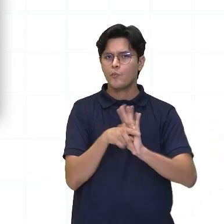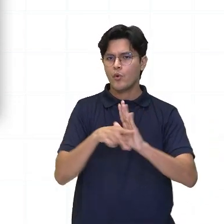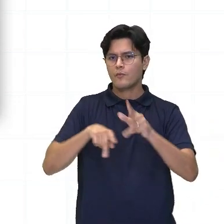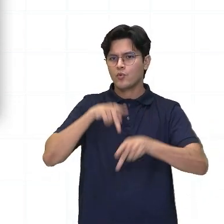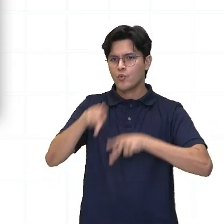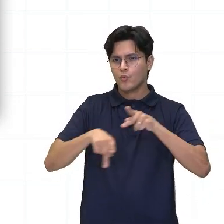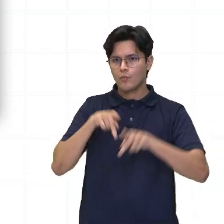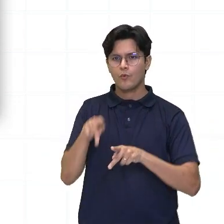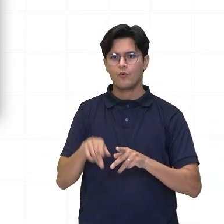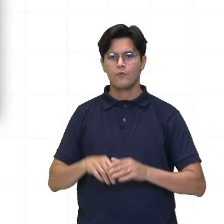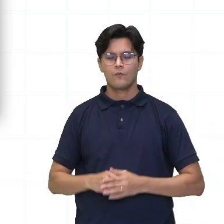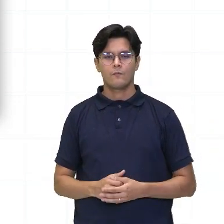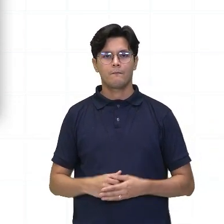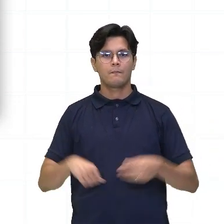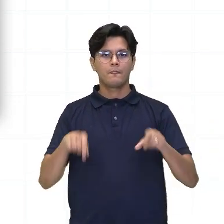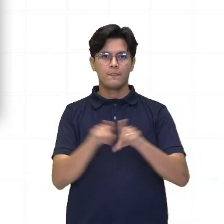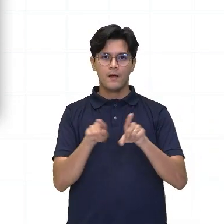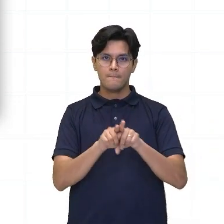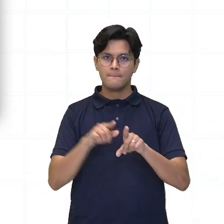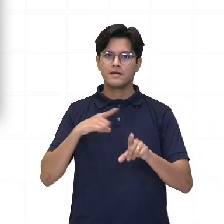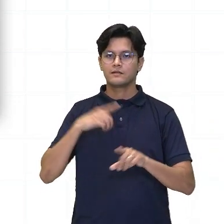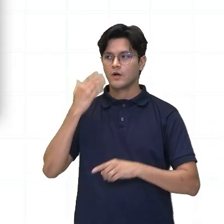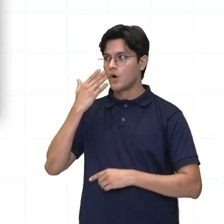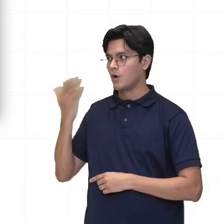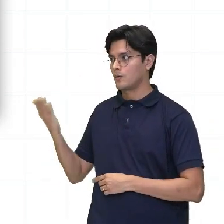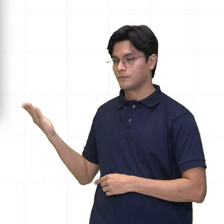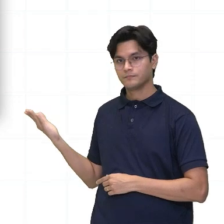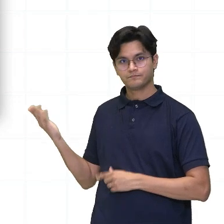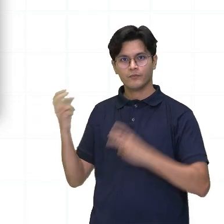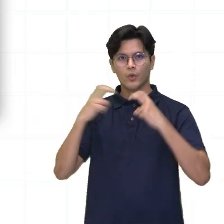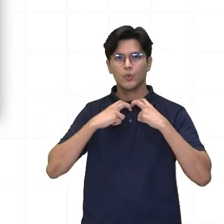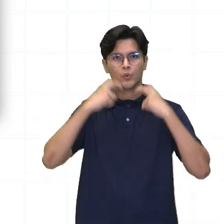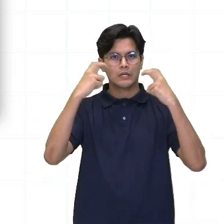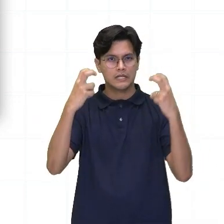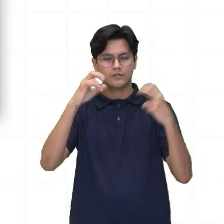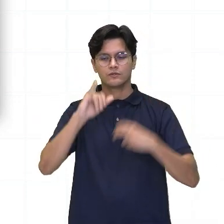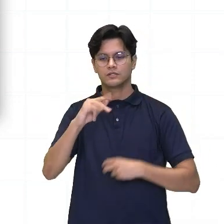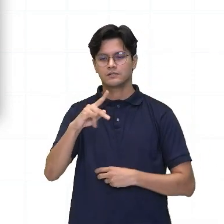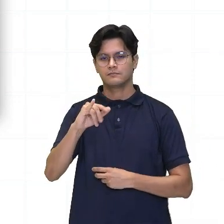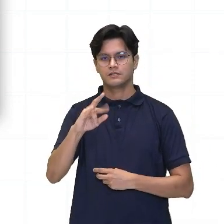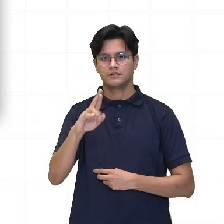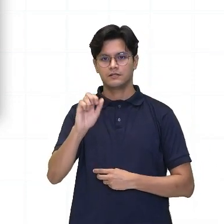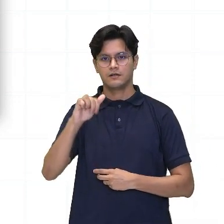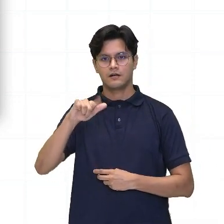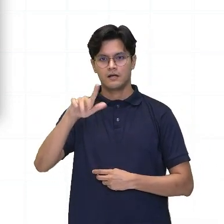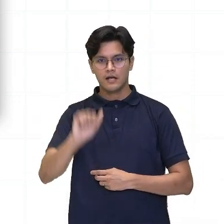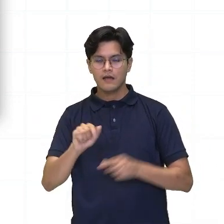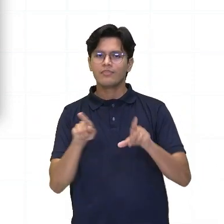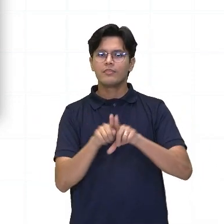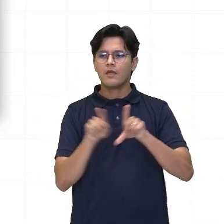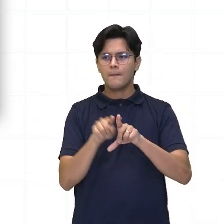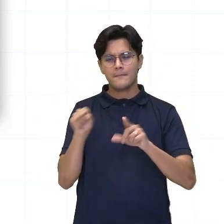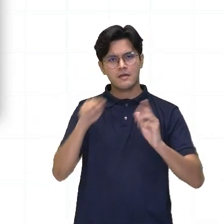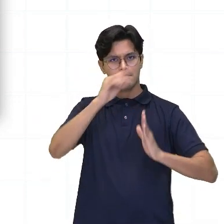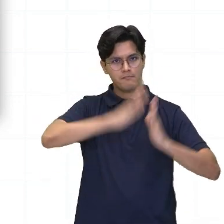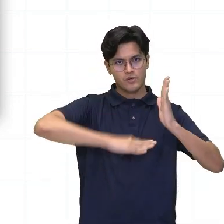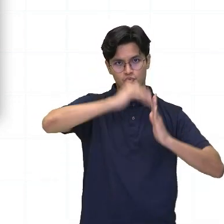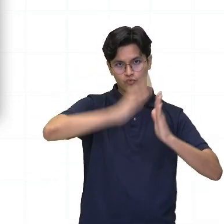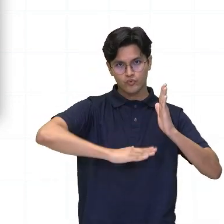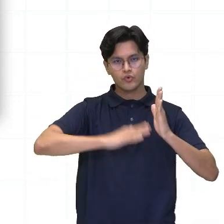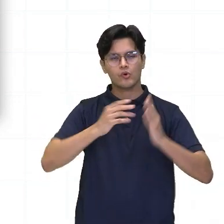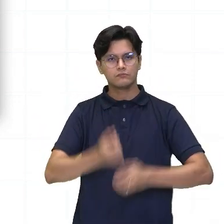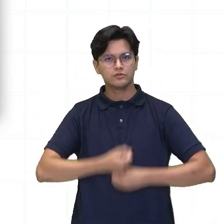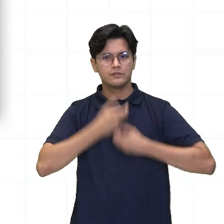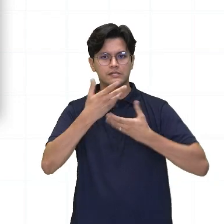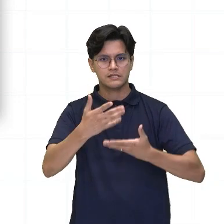importantes. Aí nós temos o Grito do Ipiranga, ele também pintou a Batalha do Havaí, que são peças